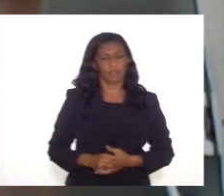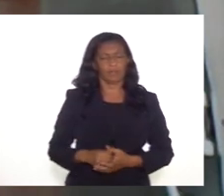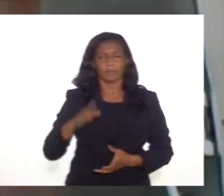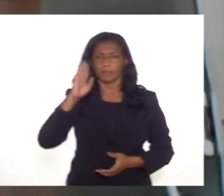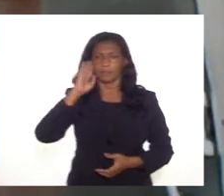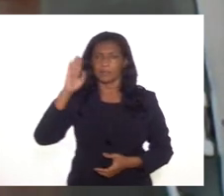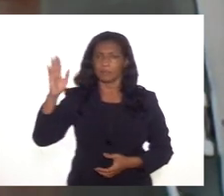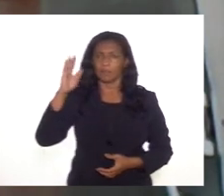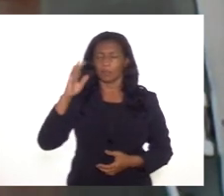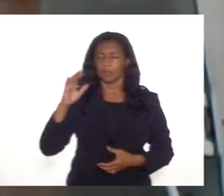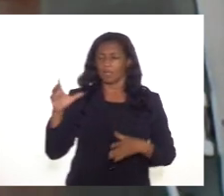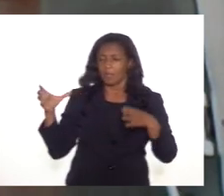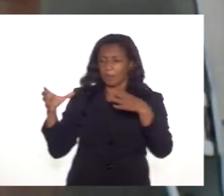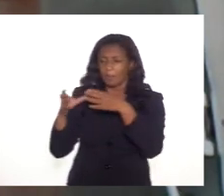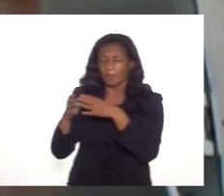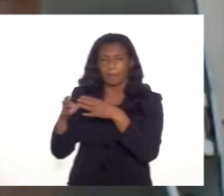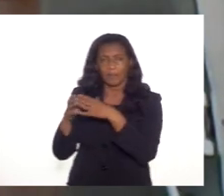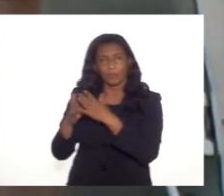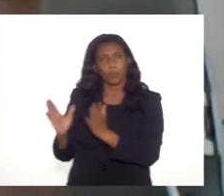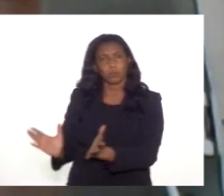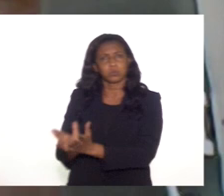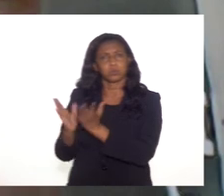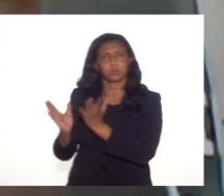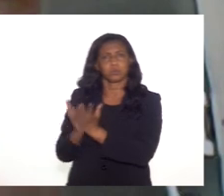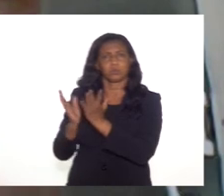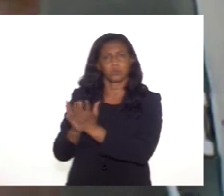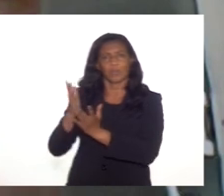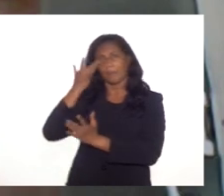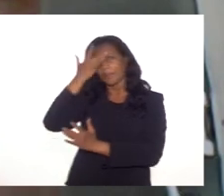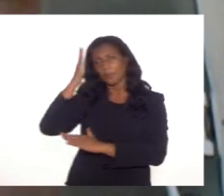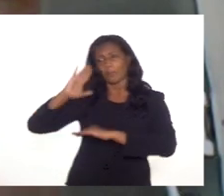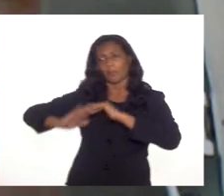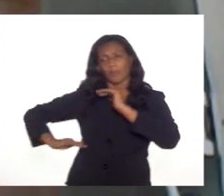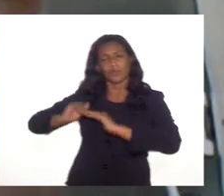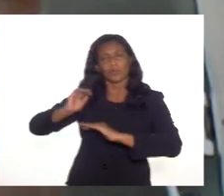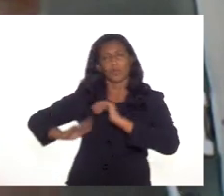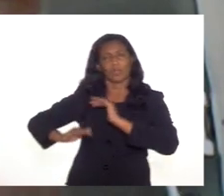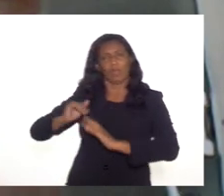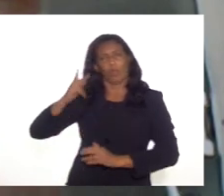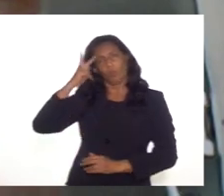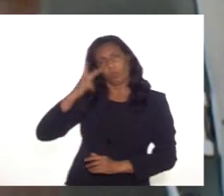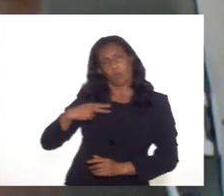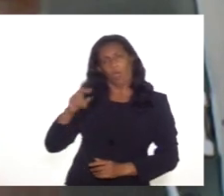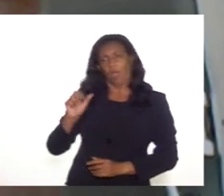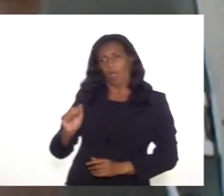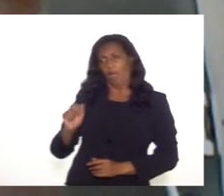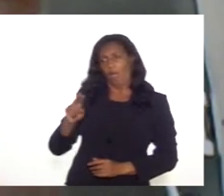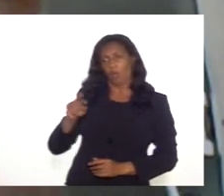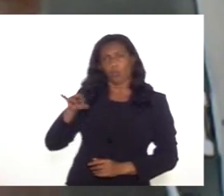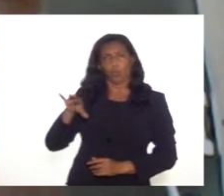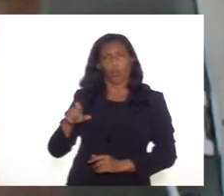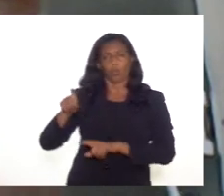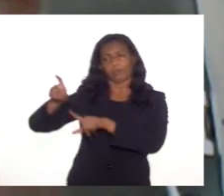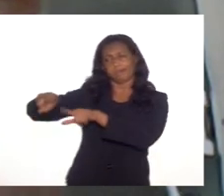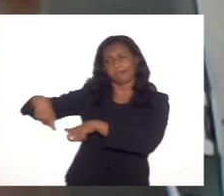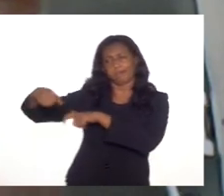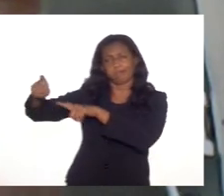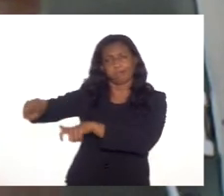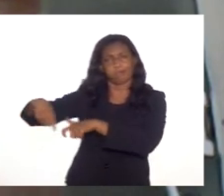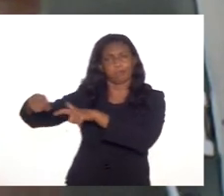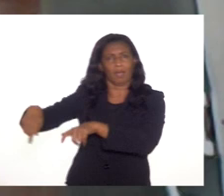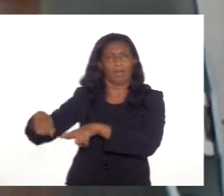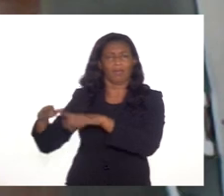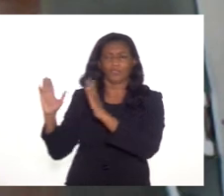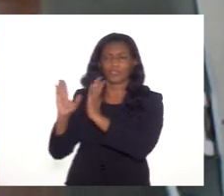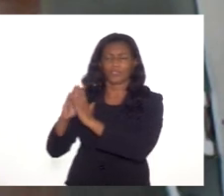principalmente aqueles pequenos empreendedores, aqueles profissionais autônomos, aquelas pessoas da agricultura familiar, que